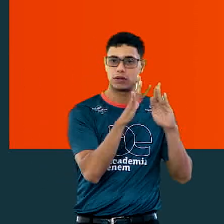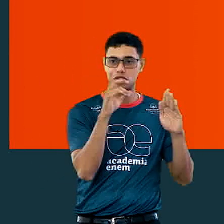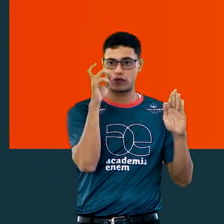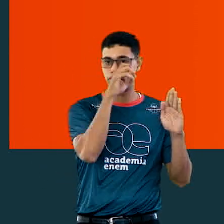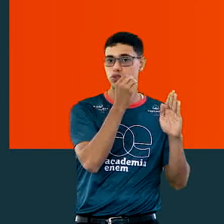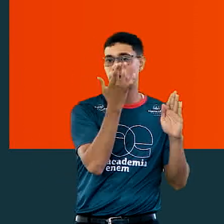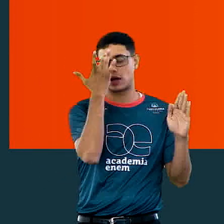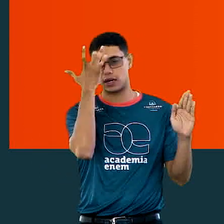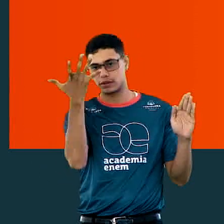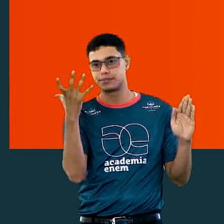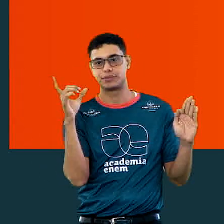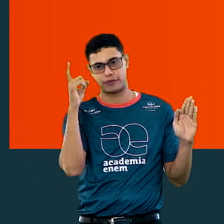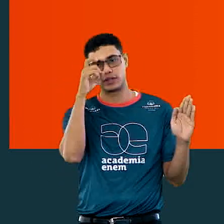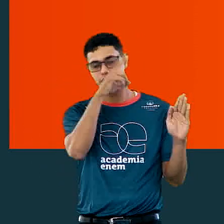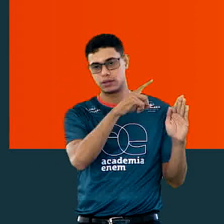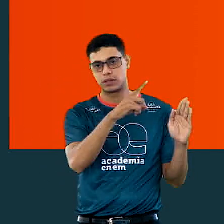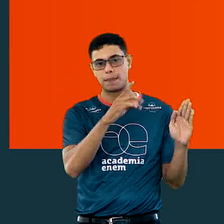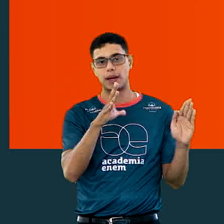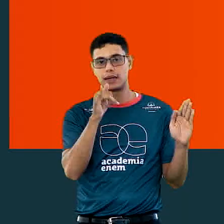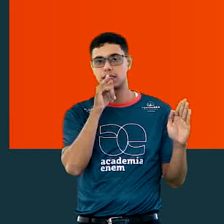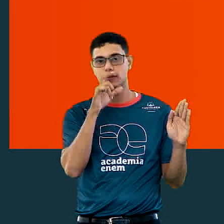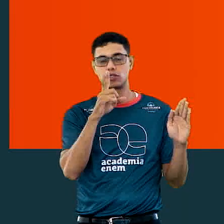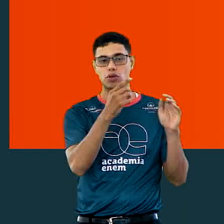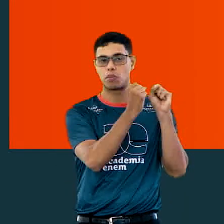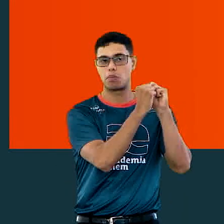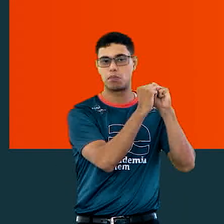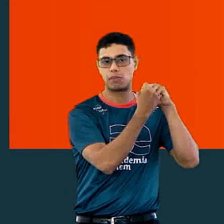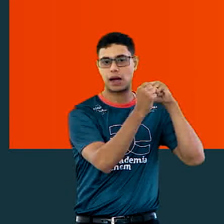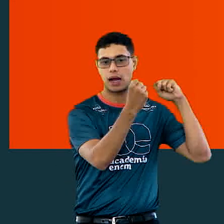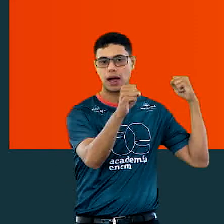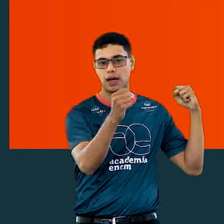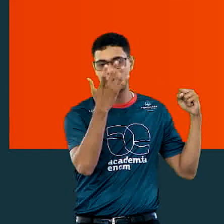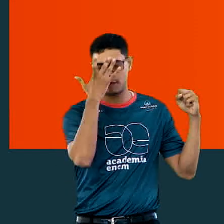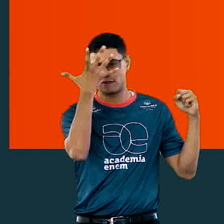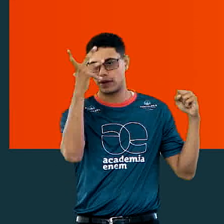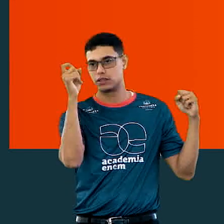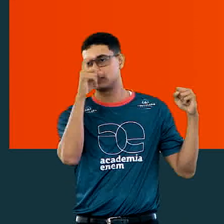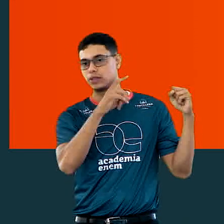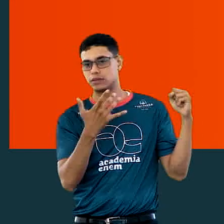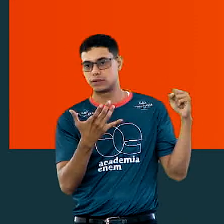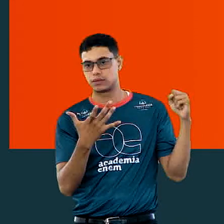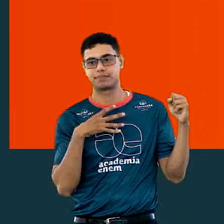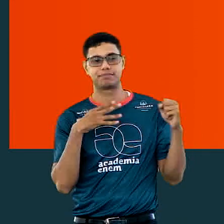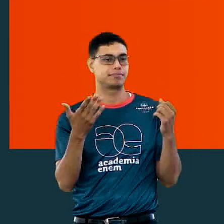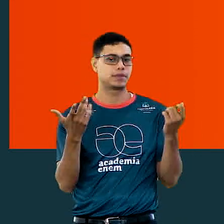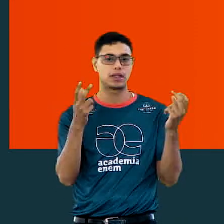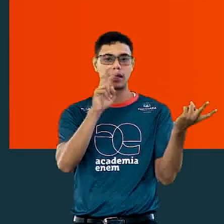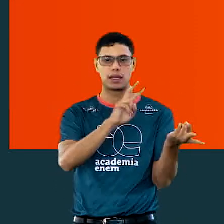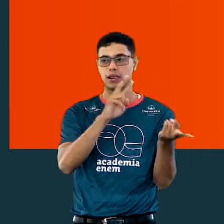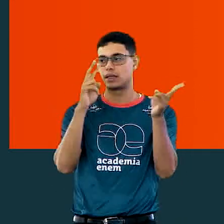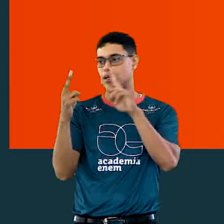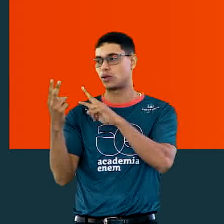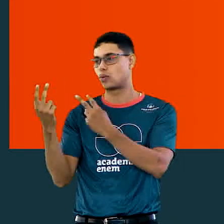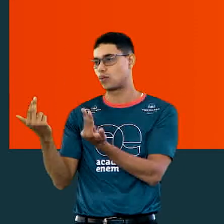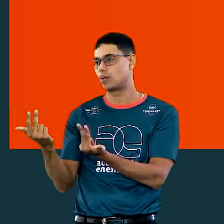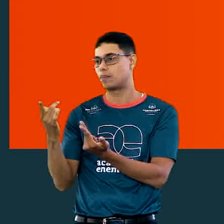difícil? Mais difícil. E se eu botar um portão gigantesco, vai ser mais fácil ou mais difícil? É a mesma coisa em